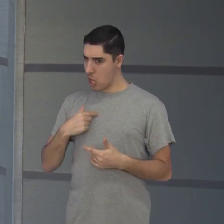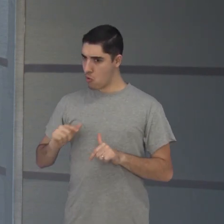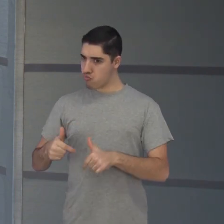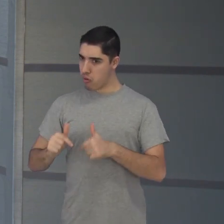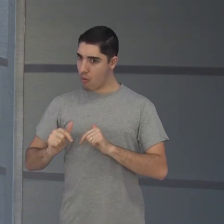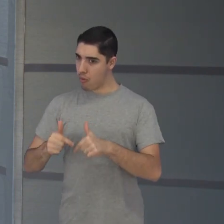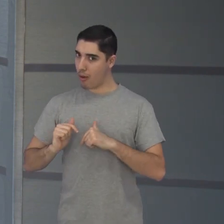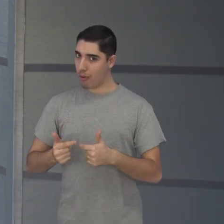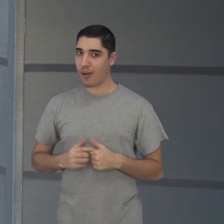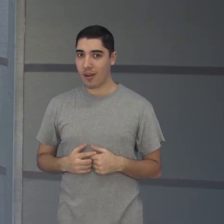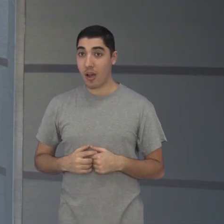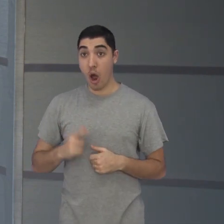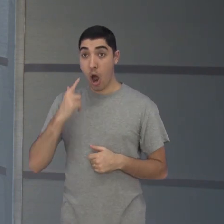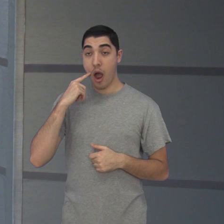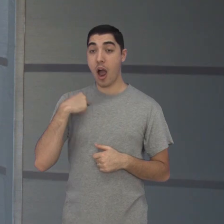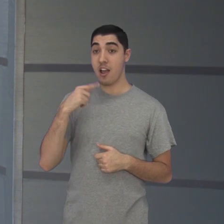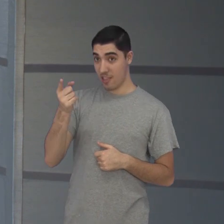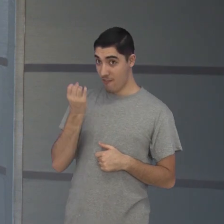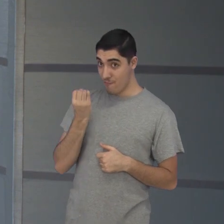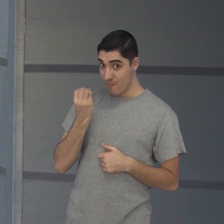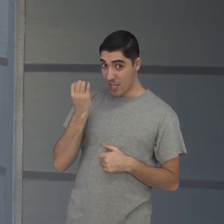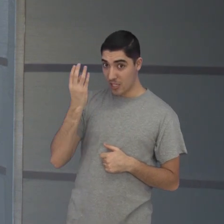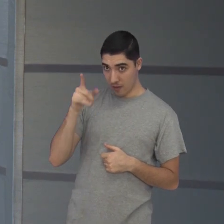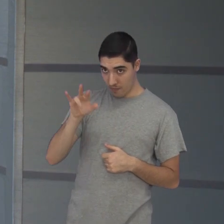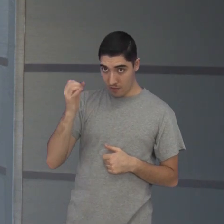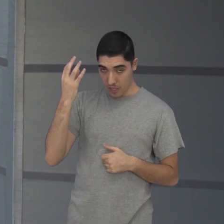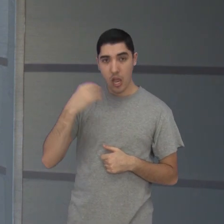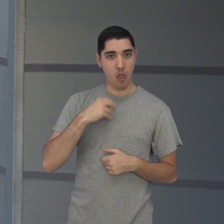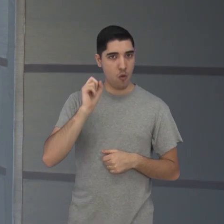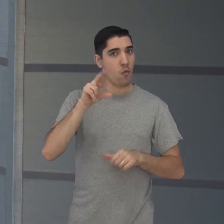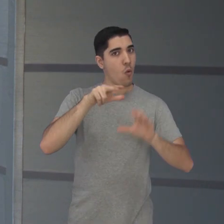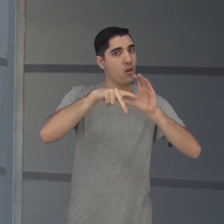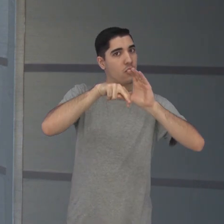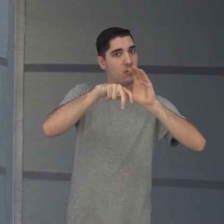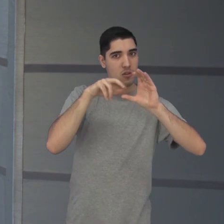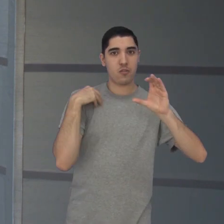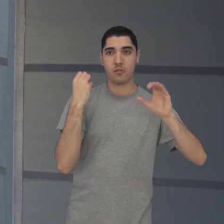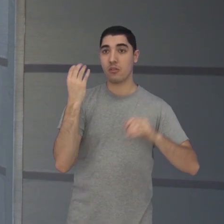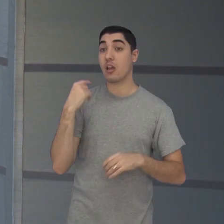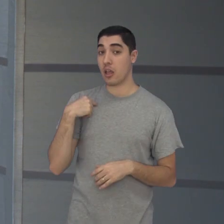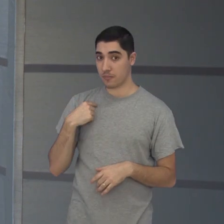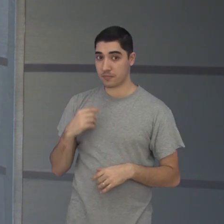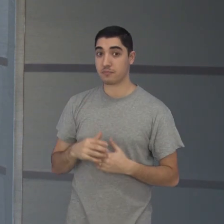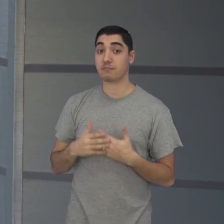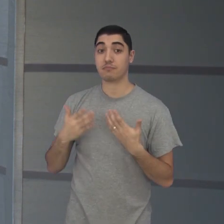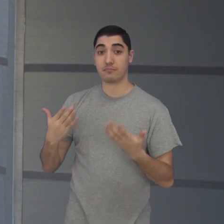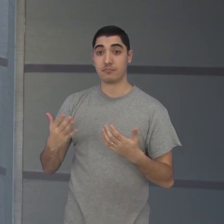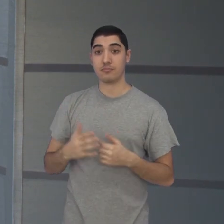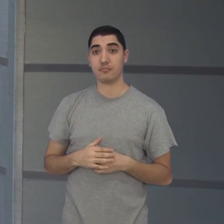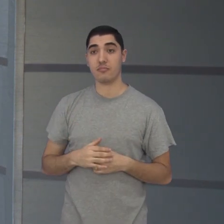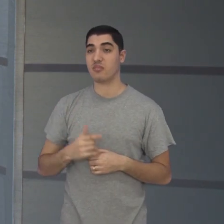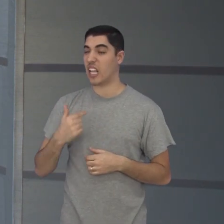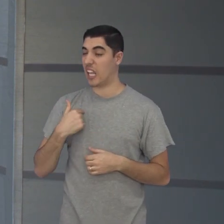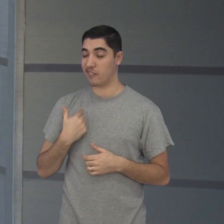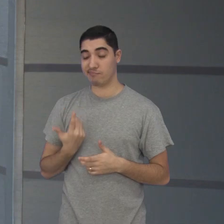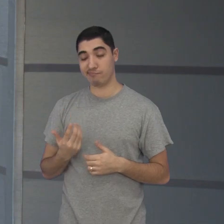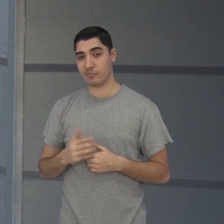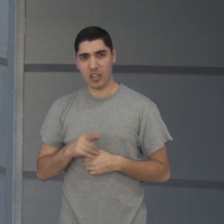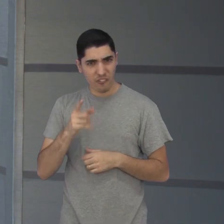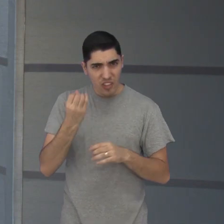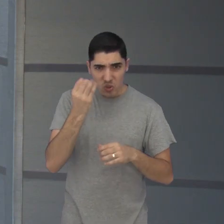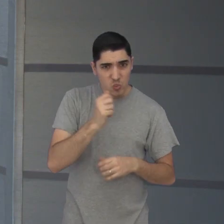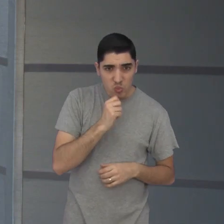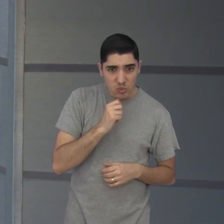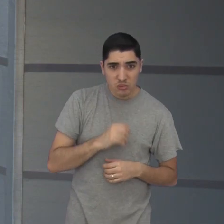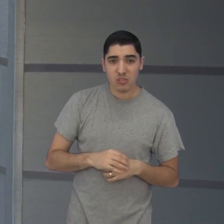tá tinindo. Olha, você vai viajar? Vou viajar, lua de mel, vou viajar, mel. né, pô? Pra mim, Não viajou,